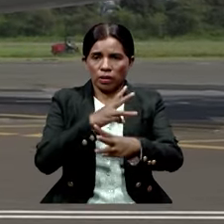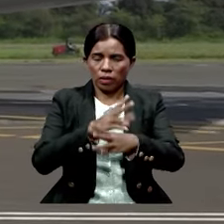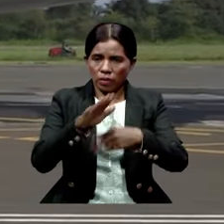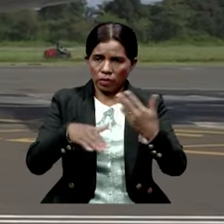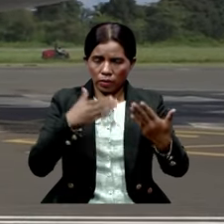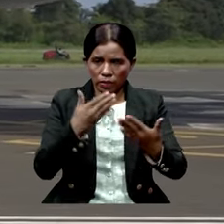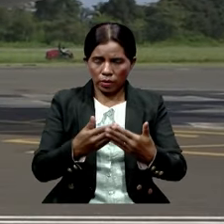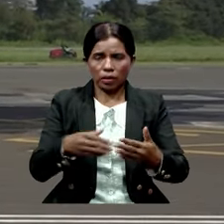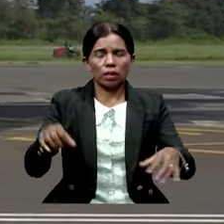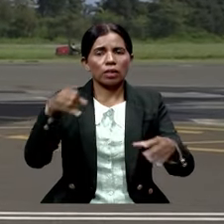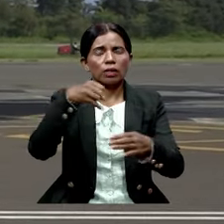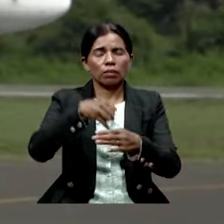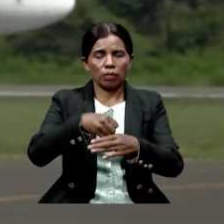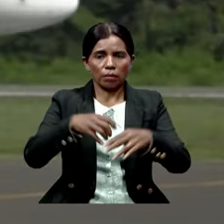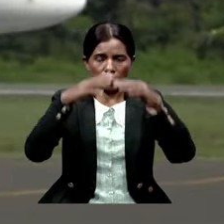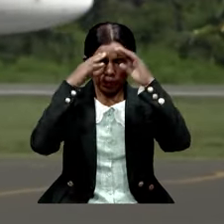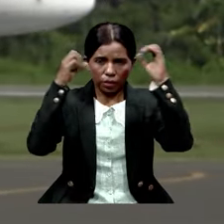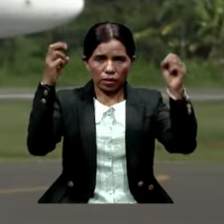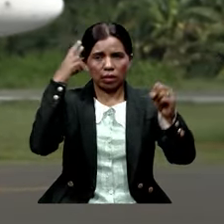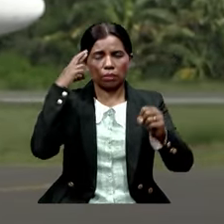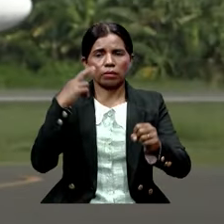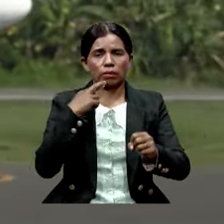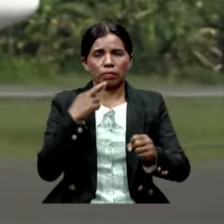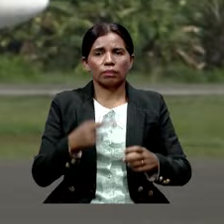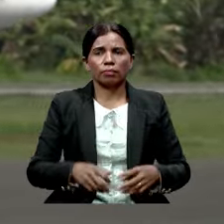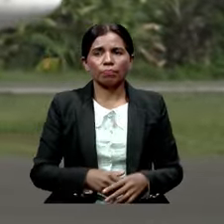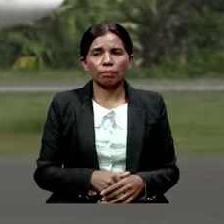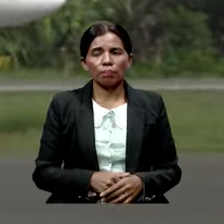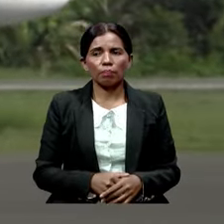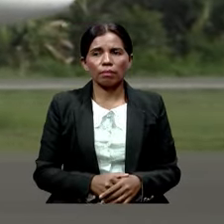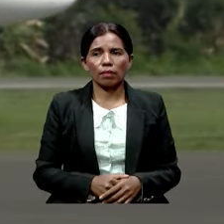presidente da República, Zoira Mzorta. Luciano Amaral, Adérito Ximenes, GMN.